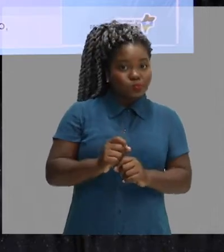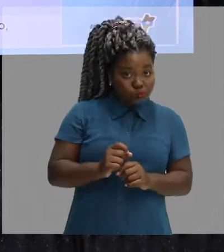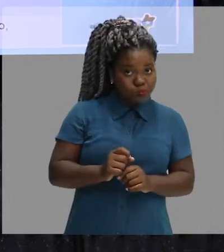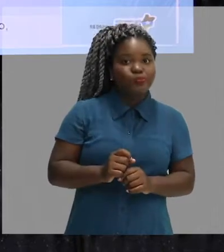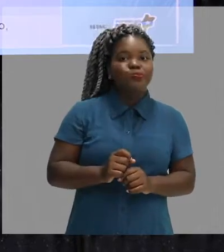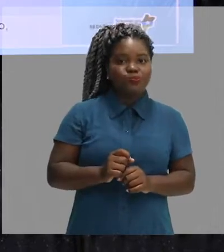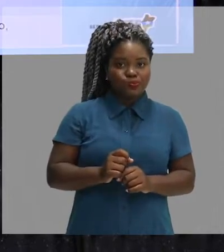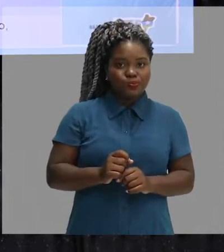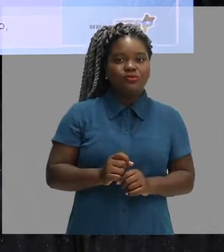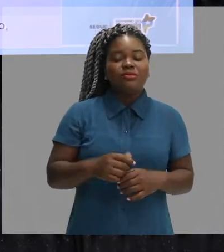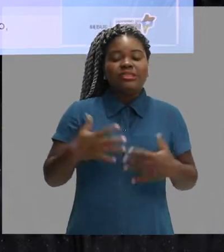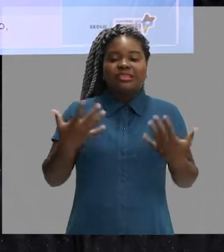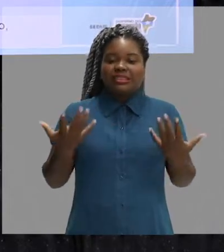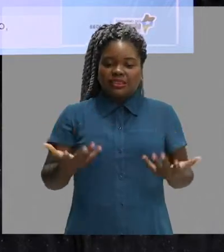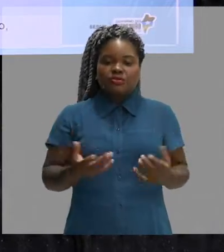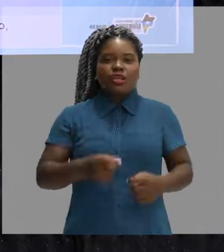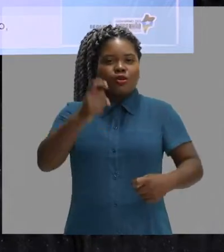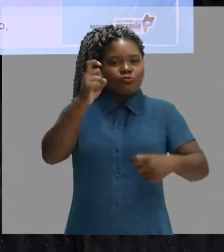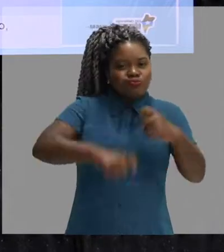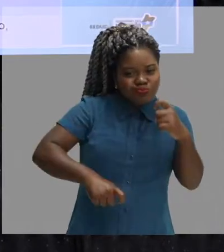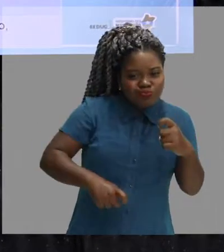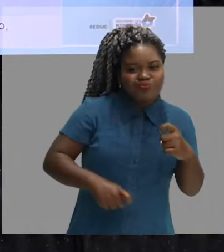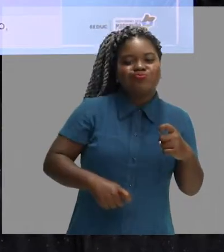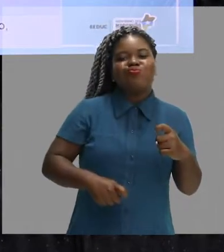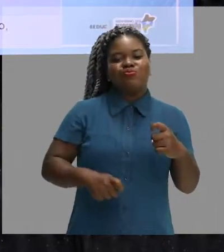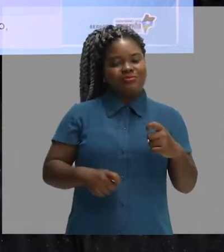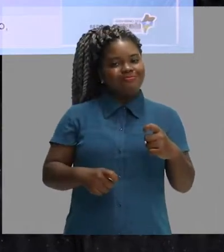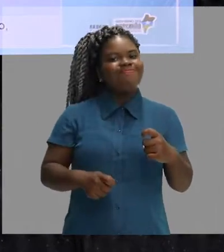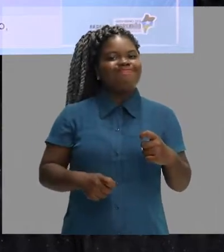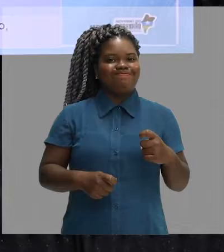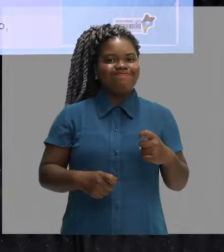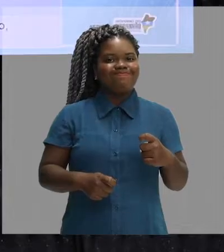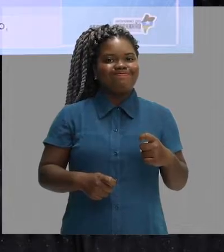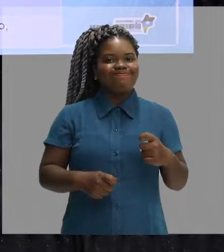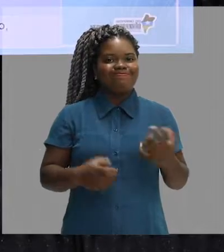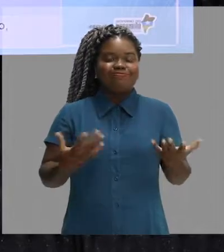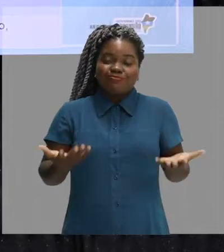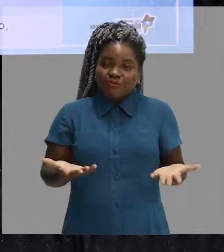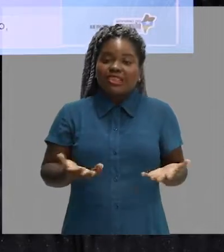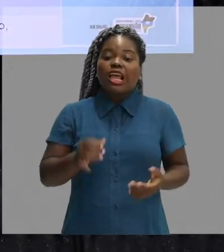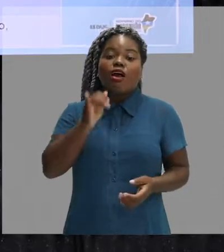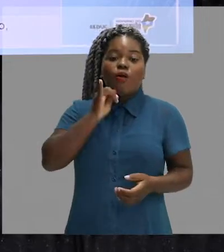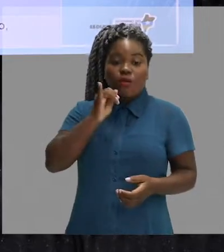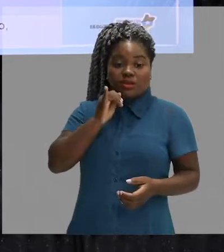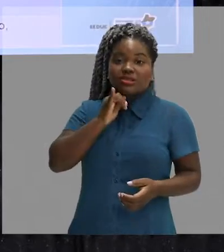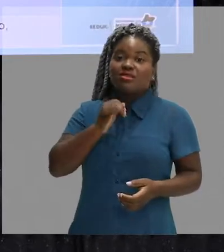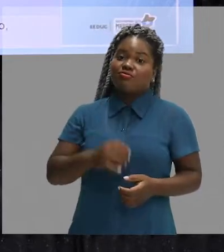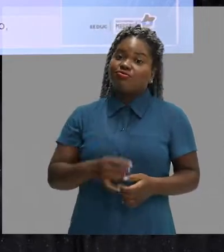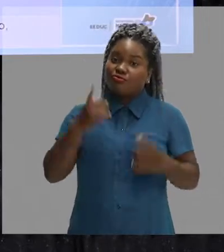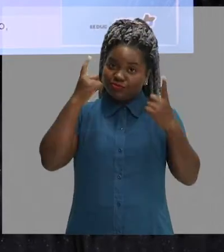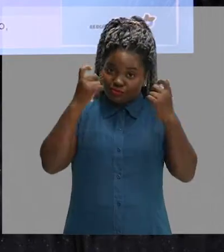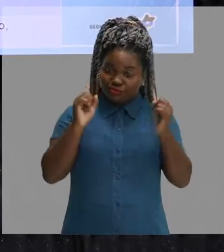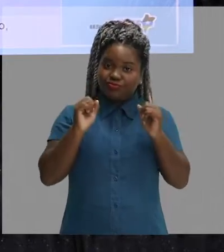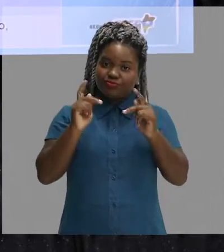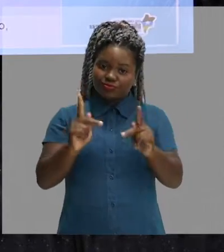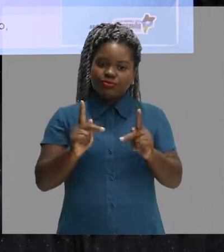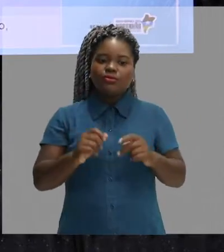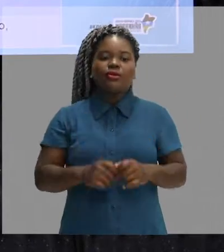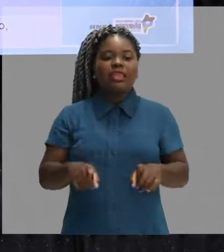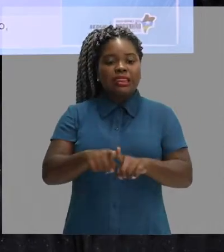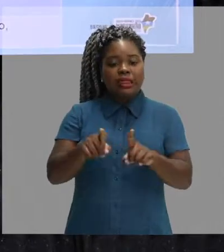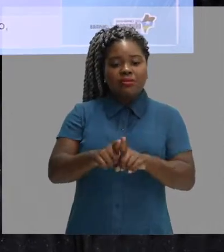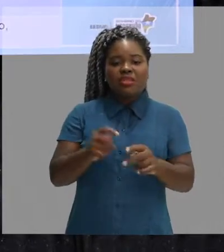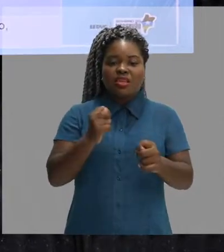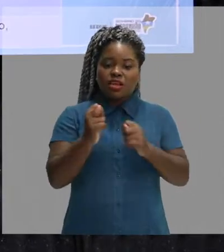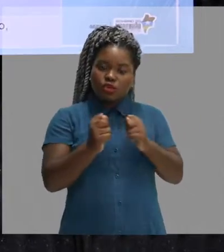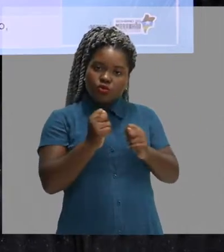assédio, estupro, exposição da pessoa à nudez são exemplos de violência sexual. A violência econômica e patrimonial